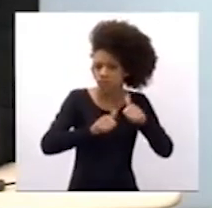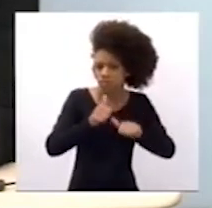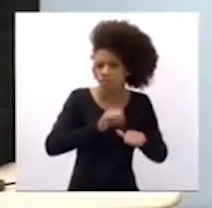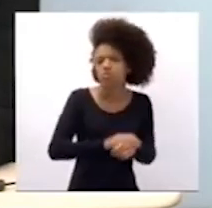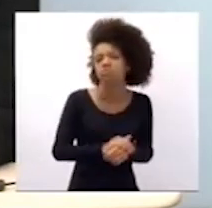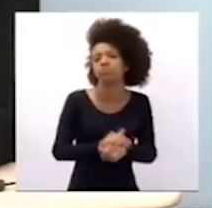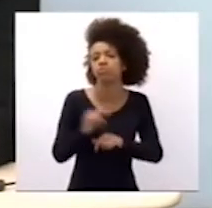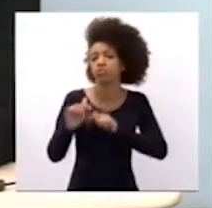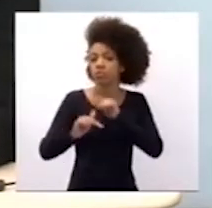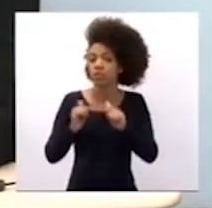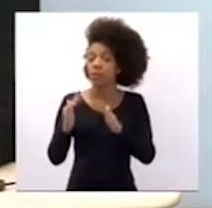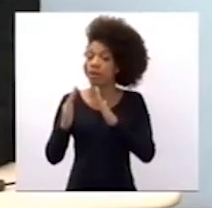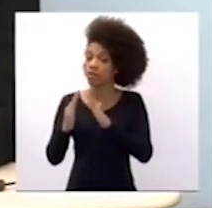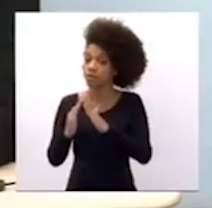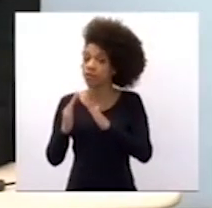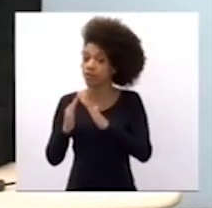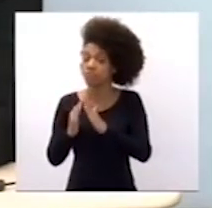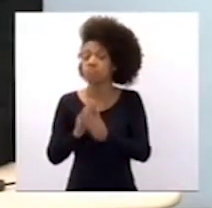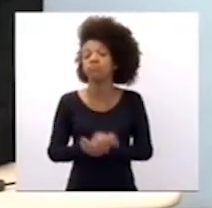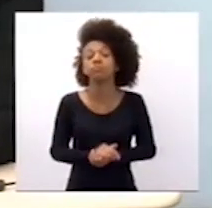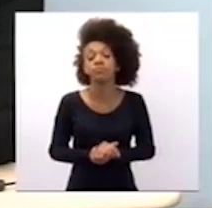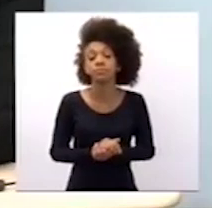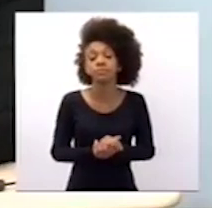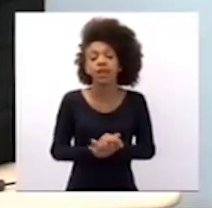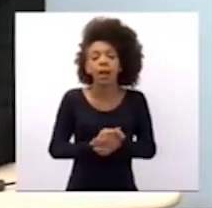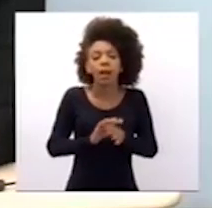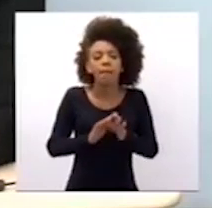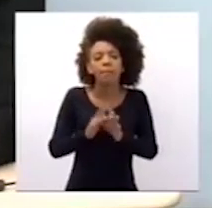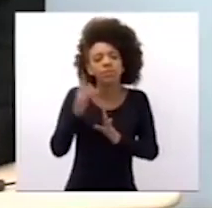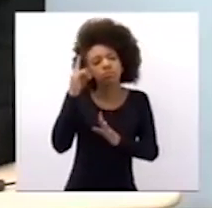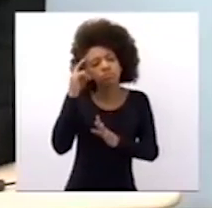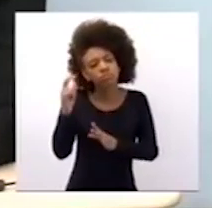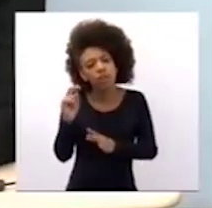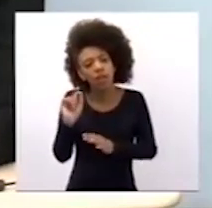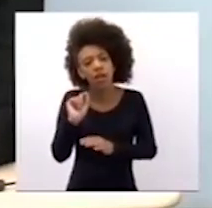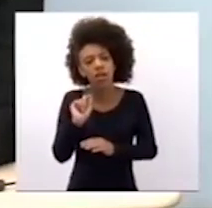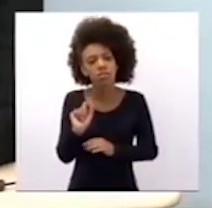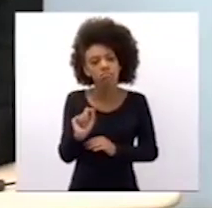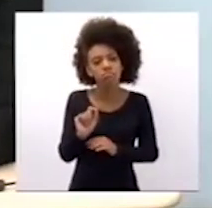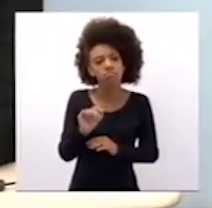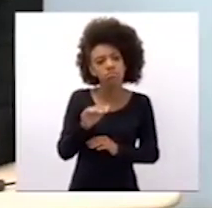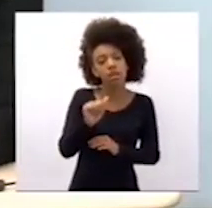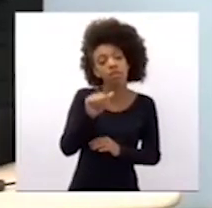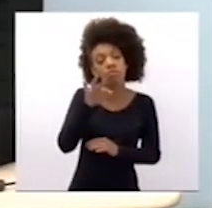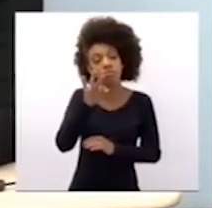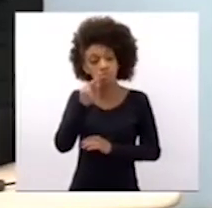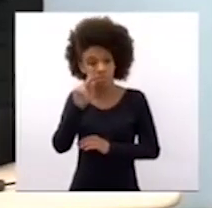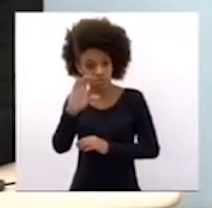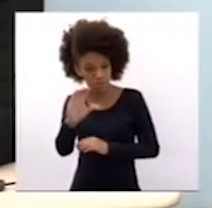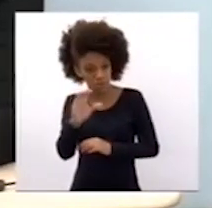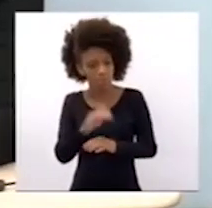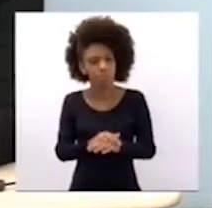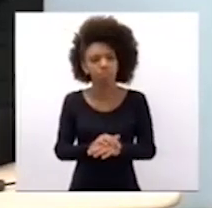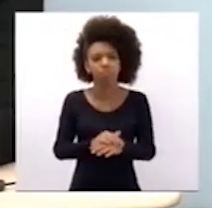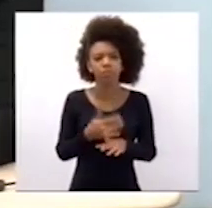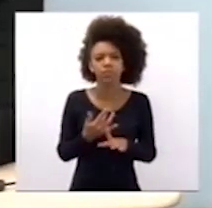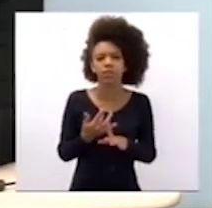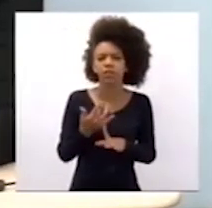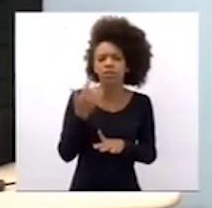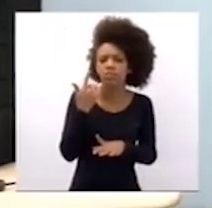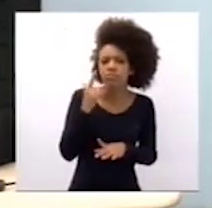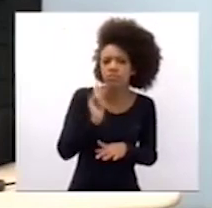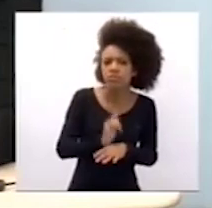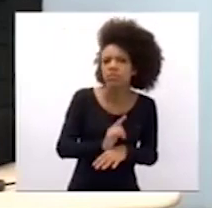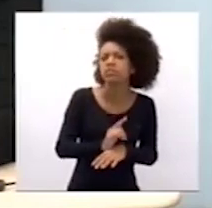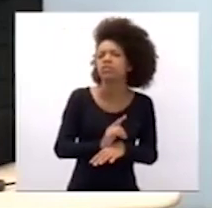no trabalho remoto, né? A ideia é que, nesse ATPC, a gente consiga desenvolver aí a gestão